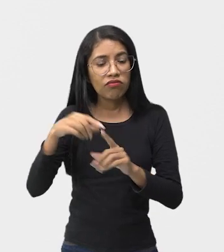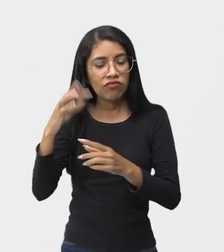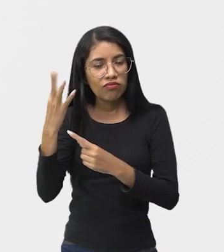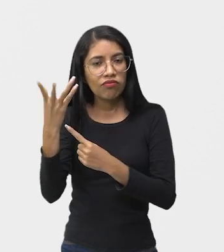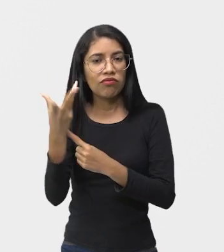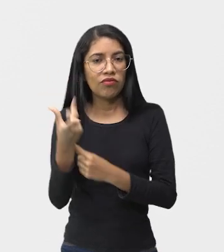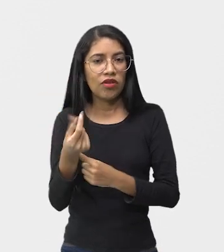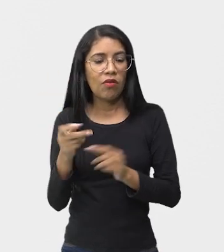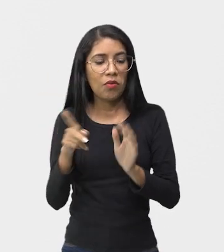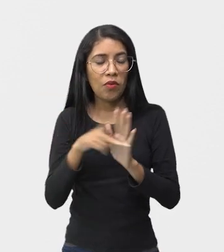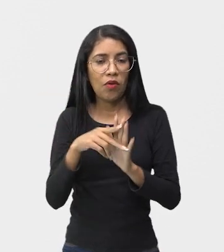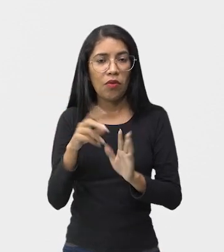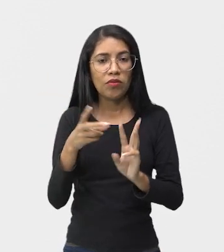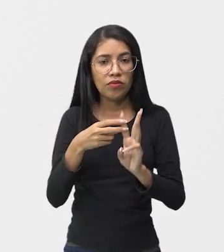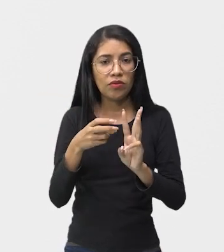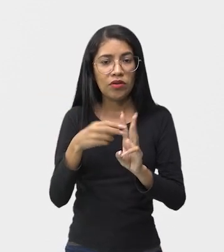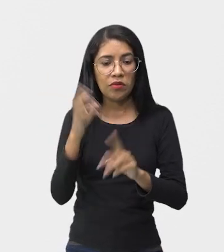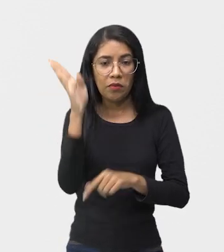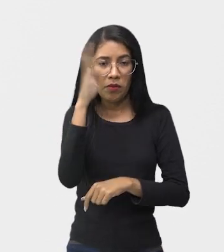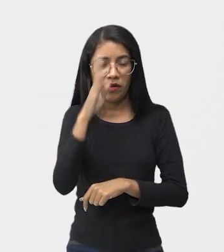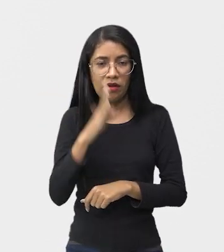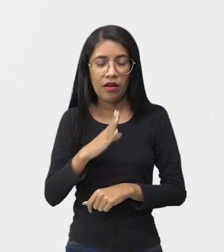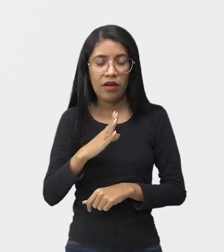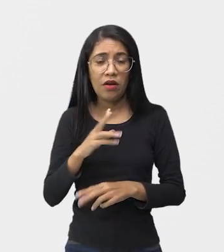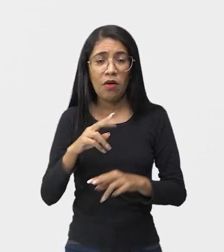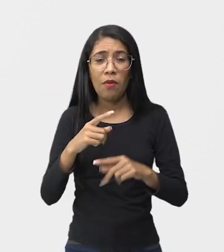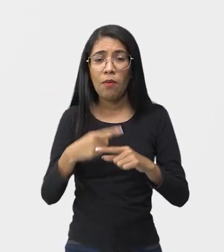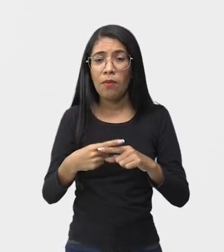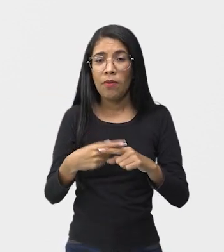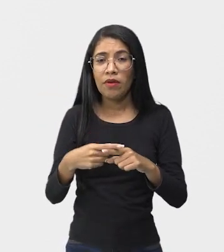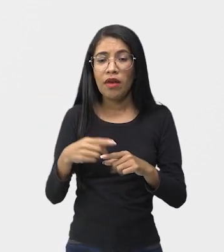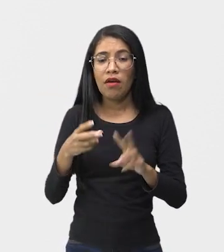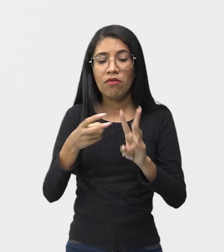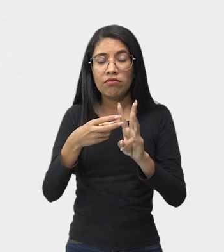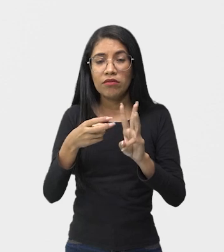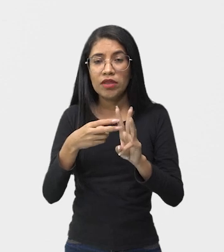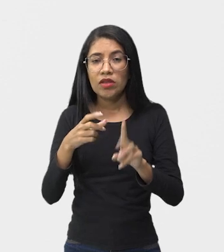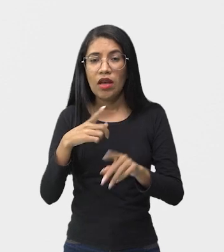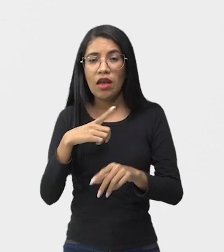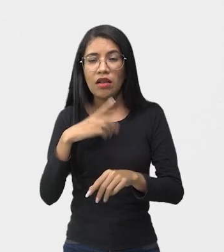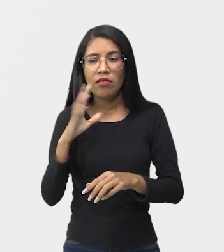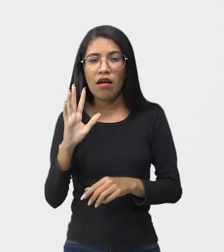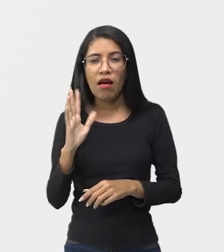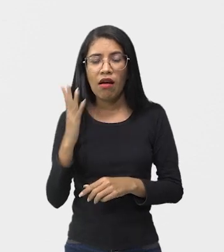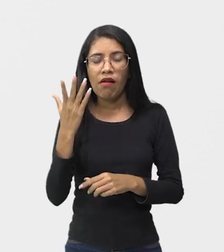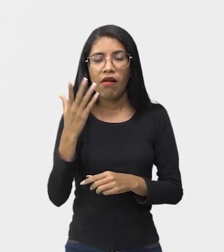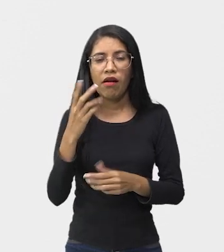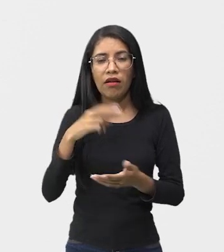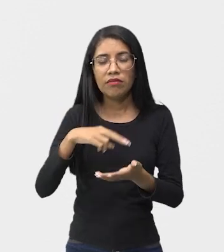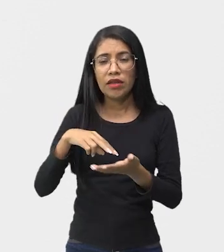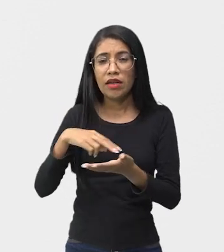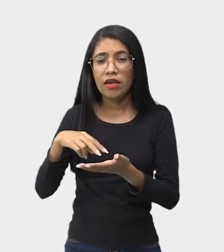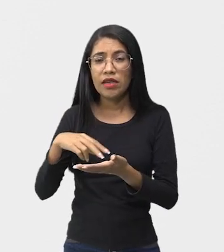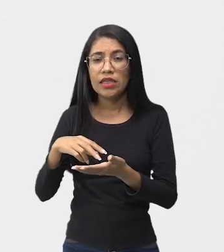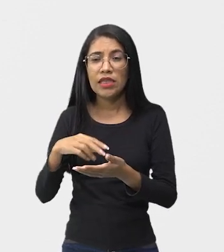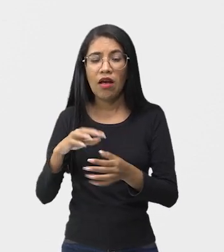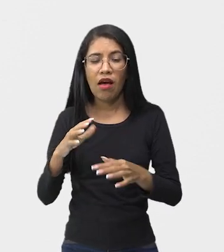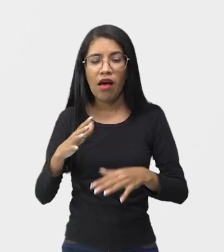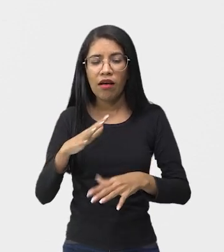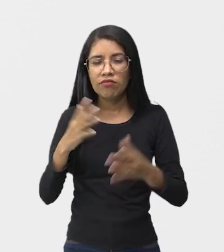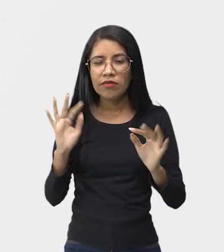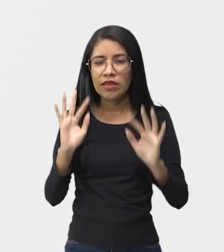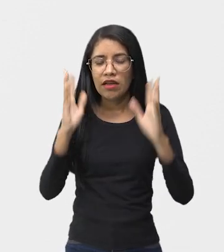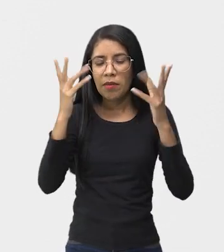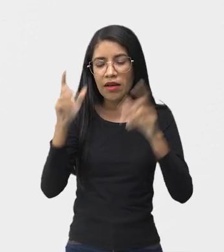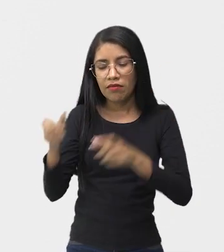de arte indígena brasileira. Isso porque os índios realizam a dança para quase tudo, desde a